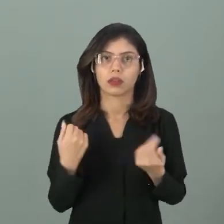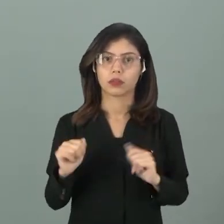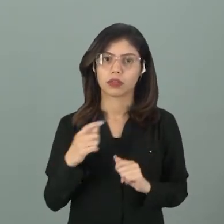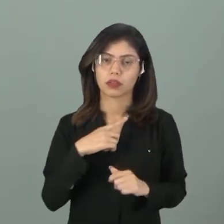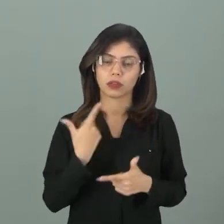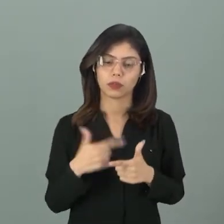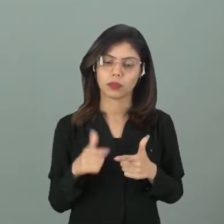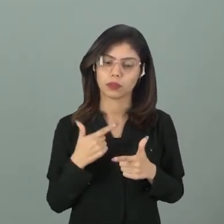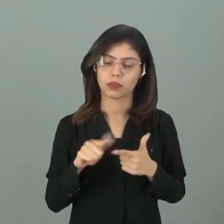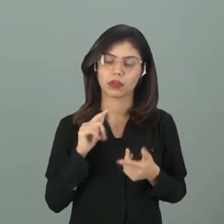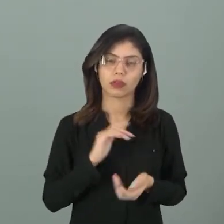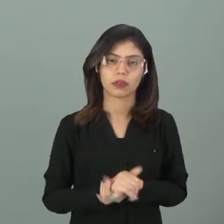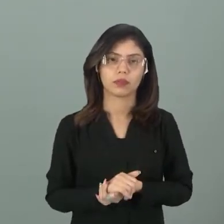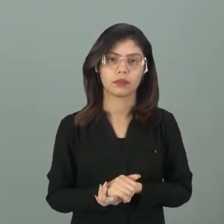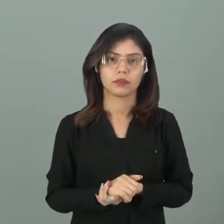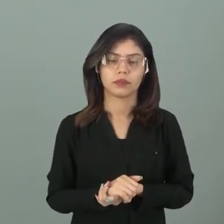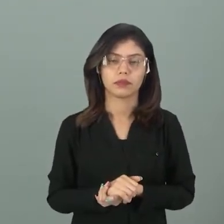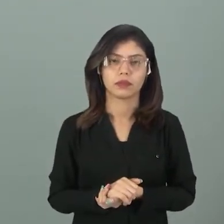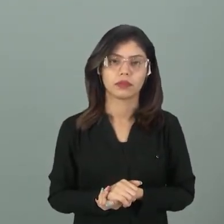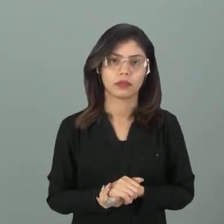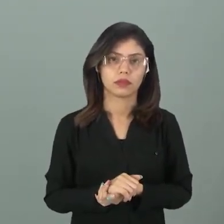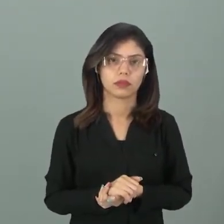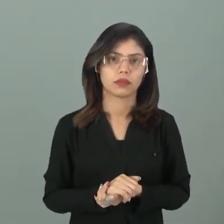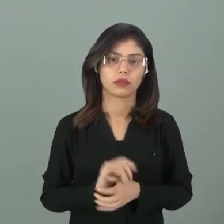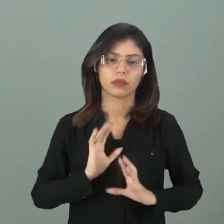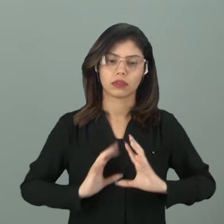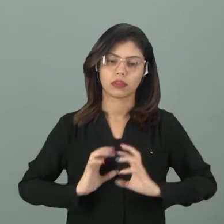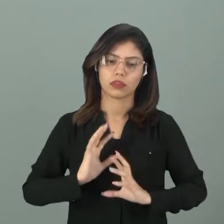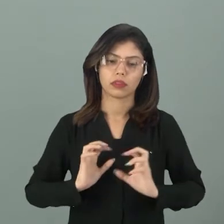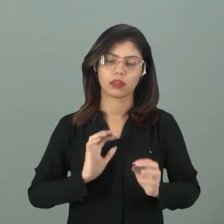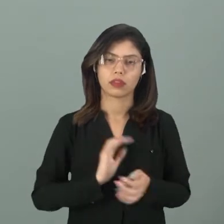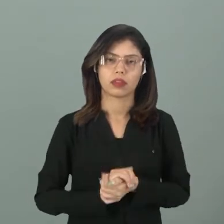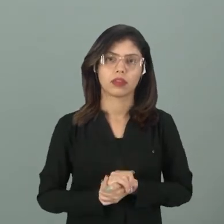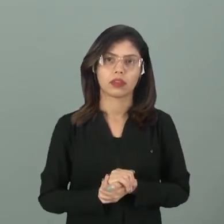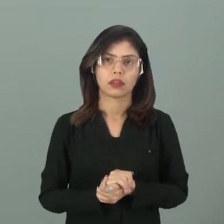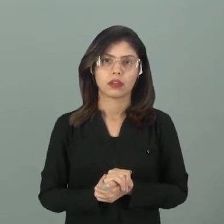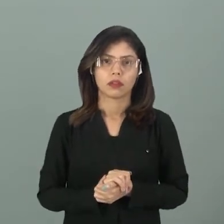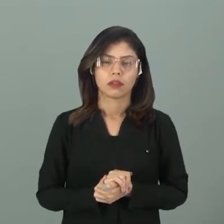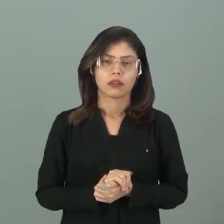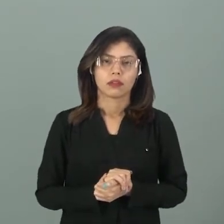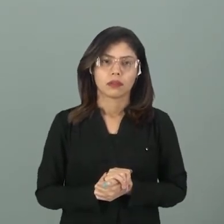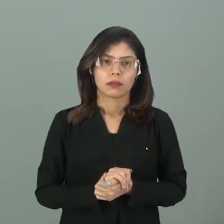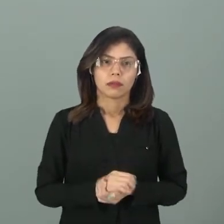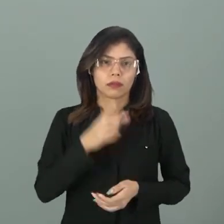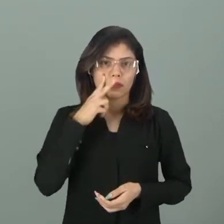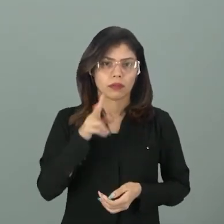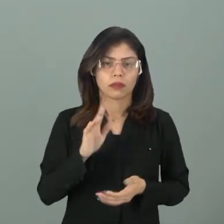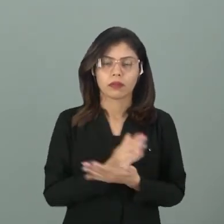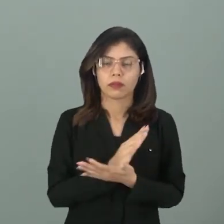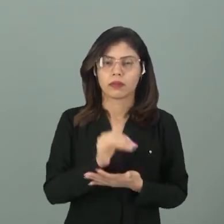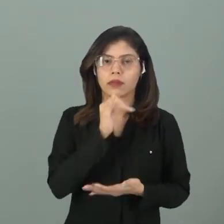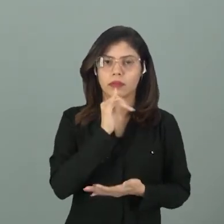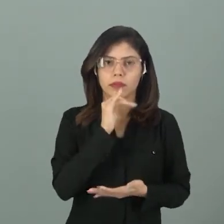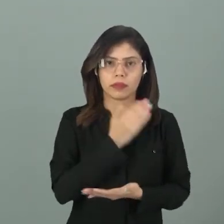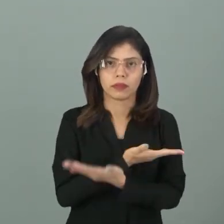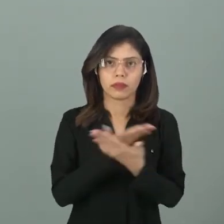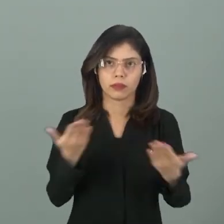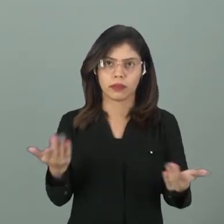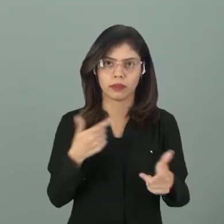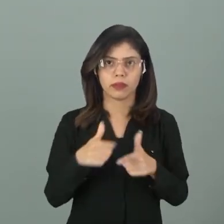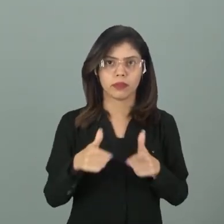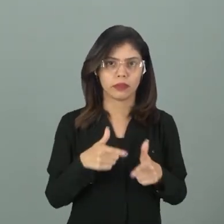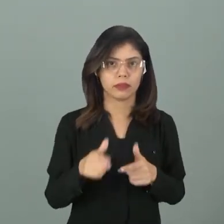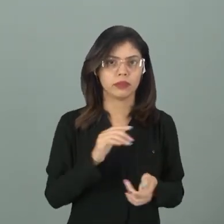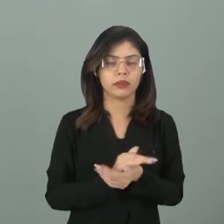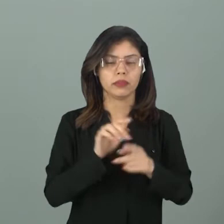É um problema, um conflito a ser solucionado ali. Tá? A gente vai ver alguns exemplos no conto que a gente for trabalhando